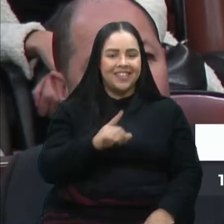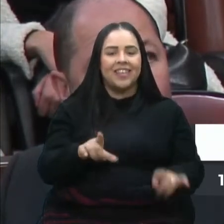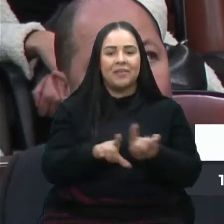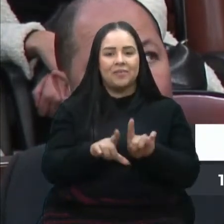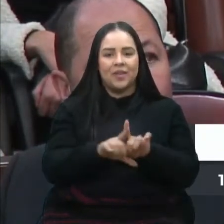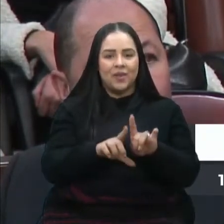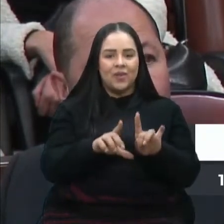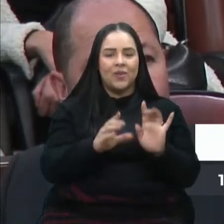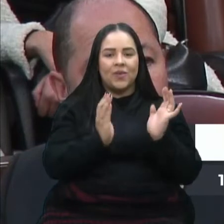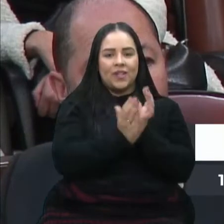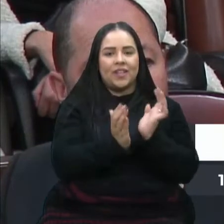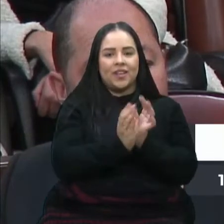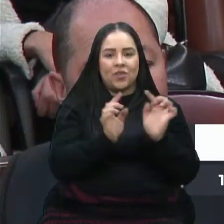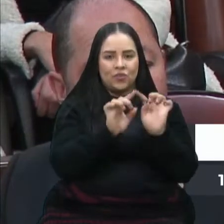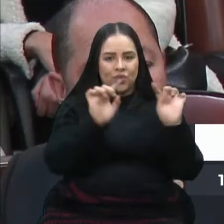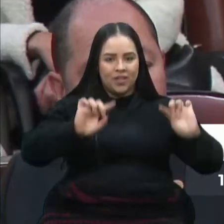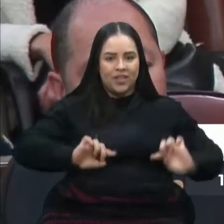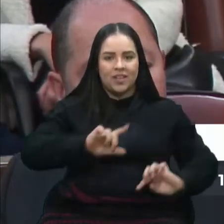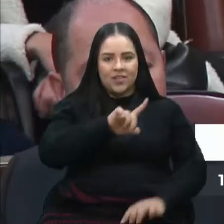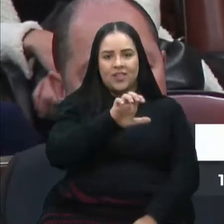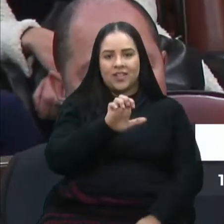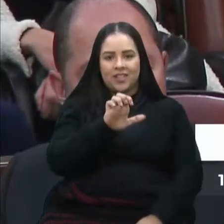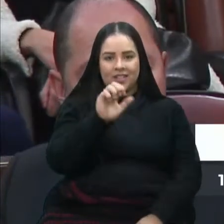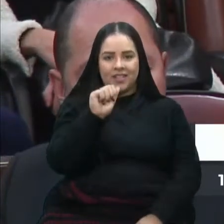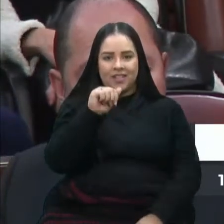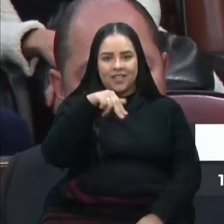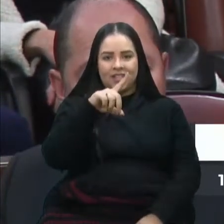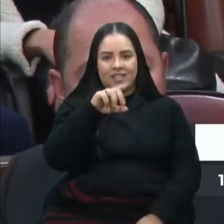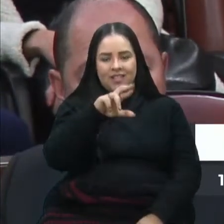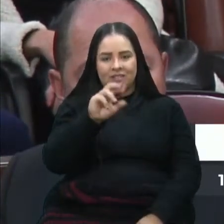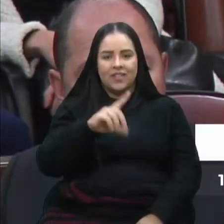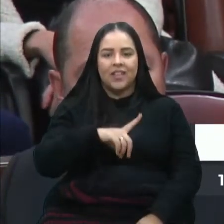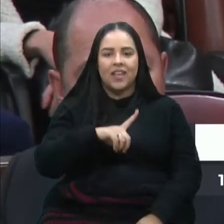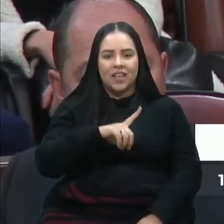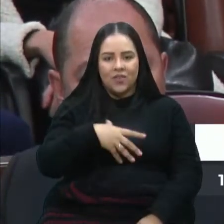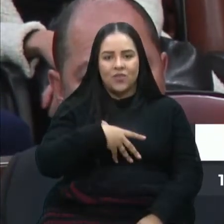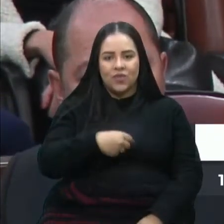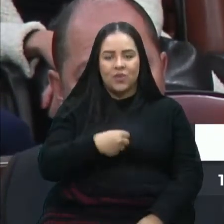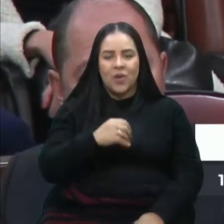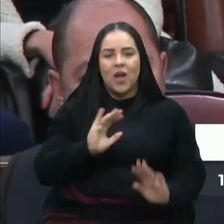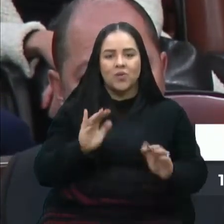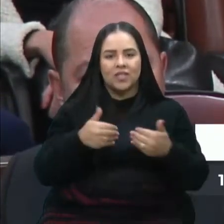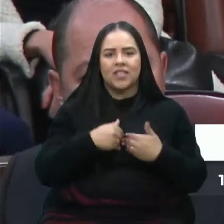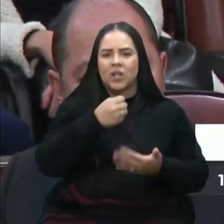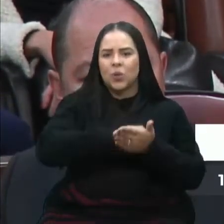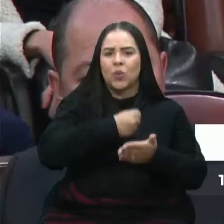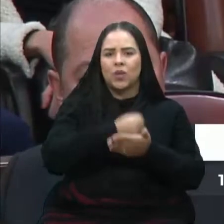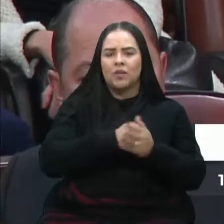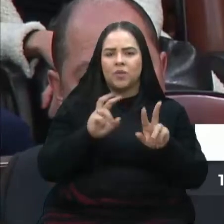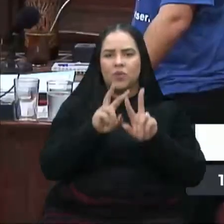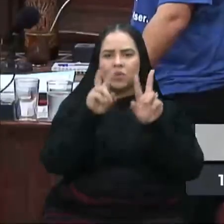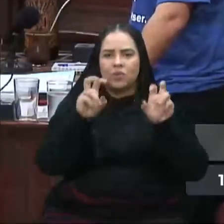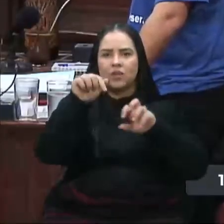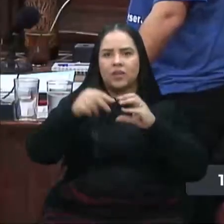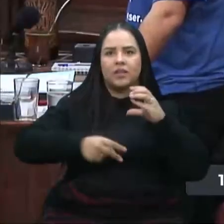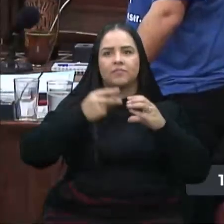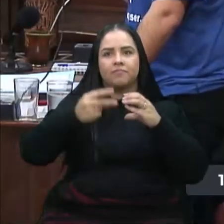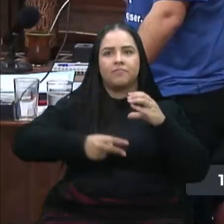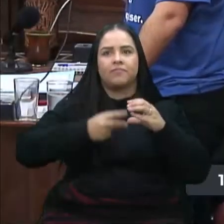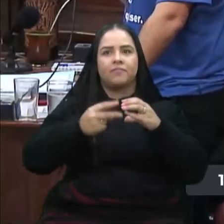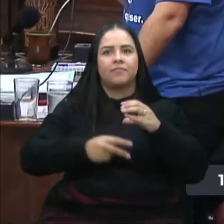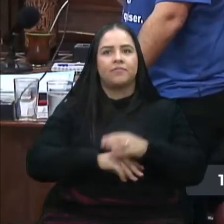nosso colega servidor aqui da câmara o Leandro que é um grande guerreiro também tem um filho autista que é um grande batalhador pelo tema aqui na câmara de